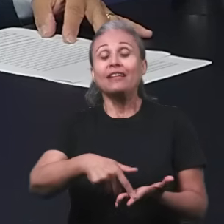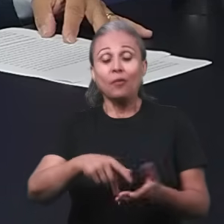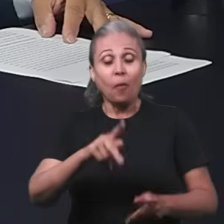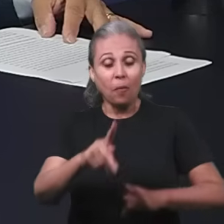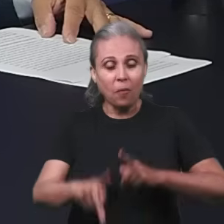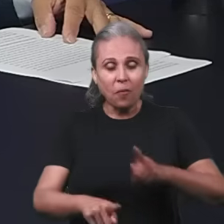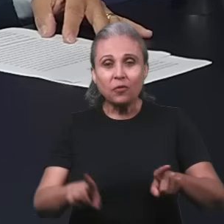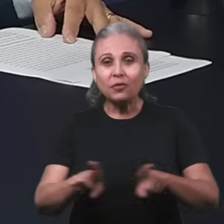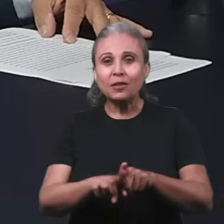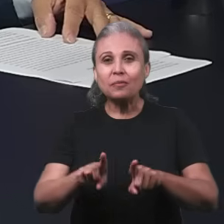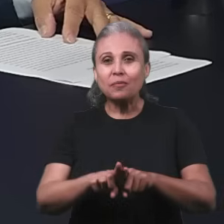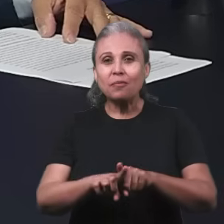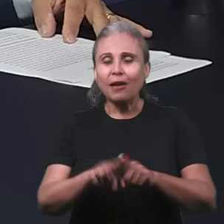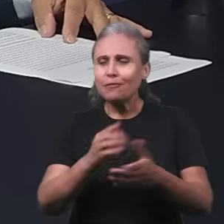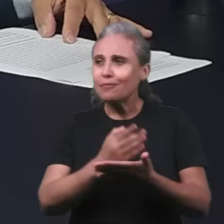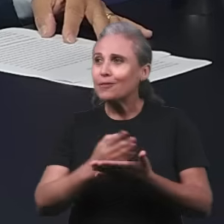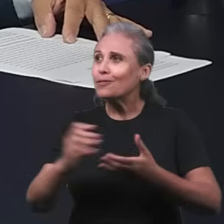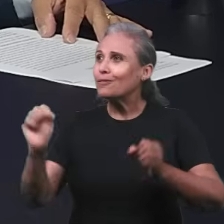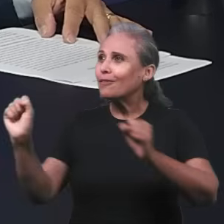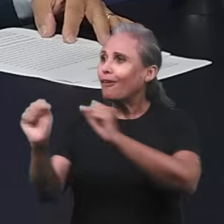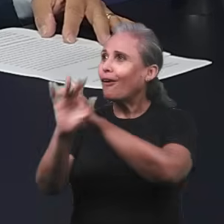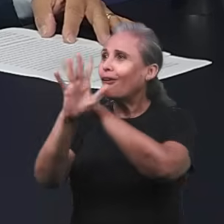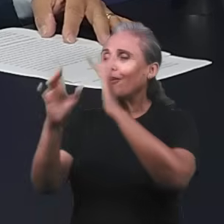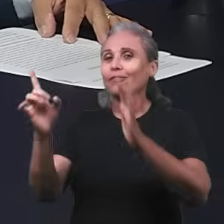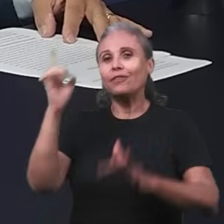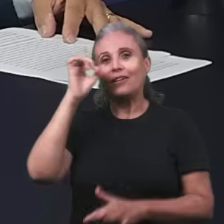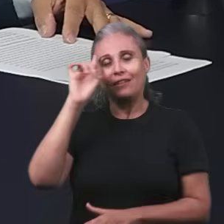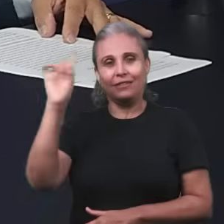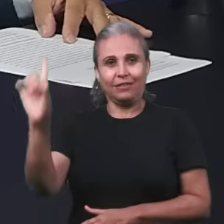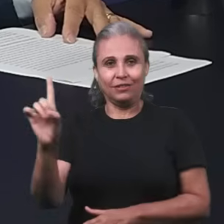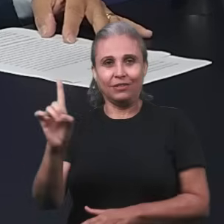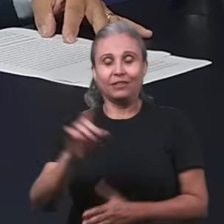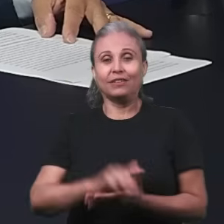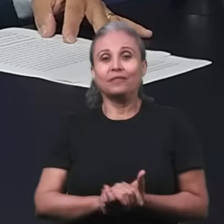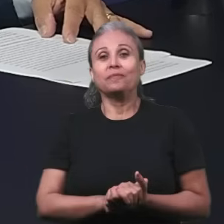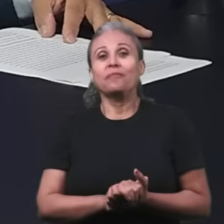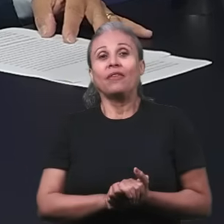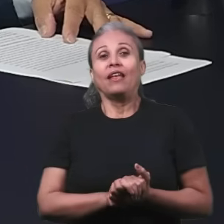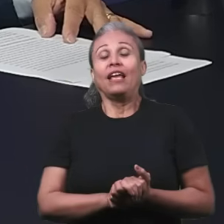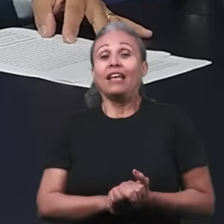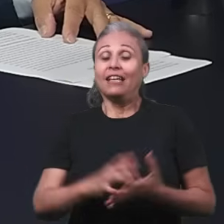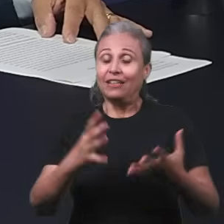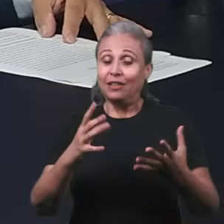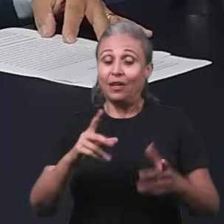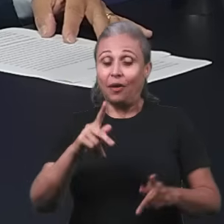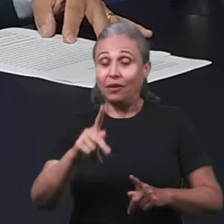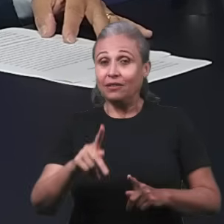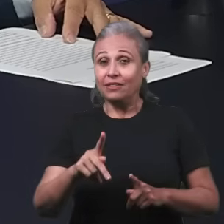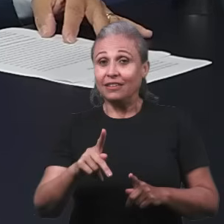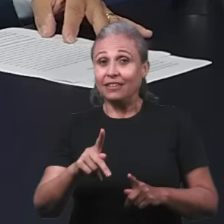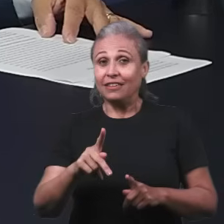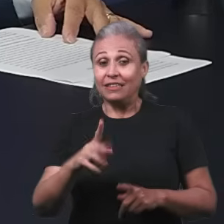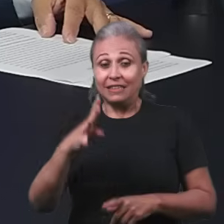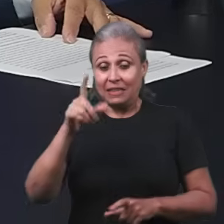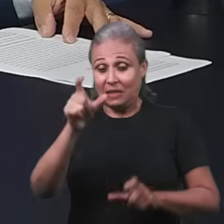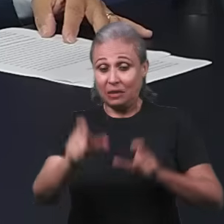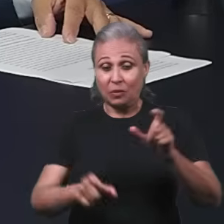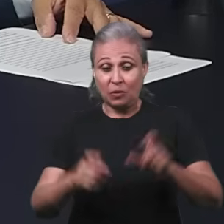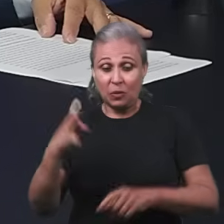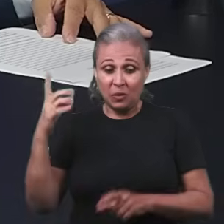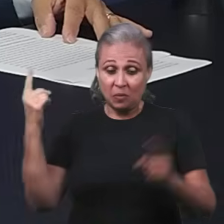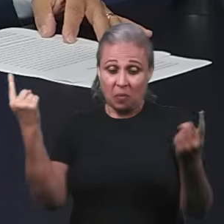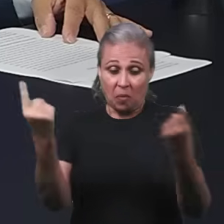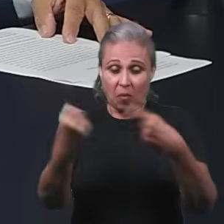homem está andando, está glorificando o Senhor. Então, eles aceitaram e, naquela hora, os discípulos